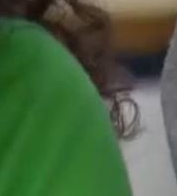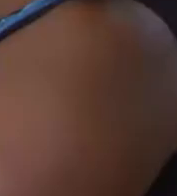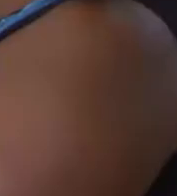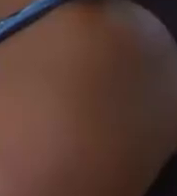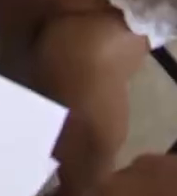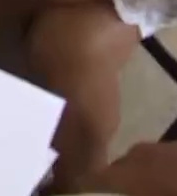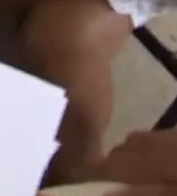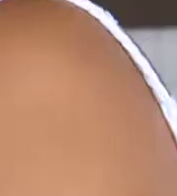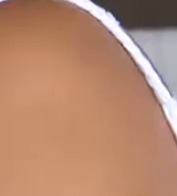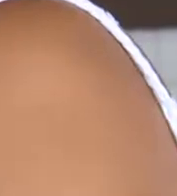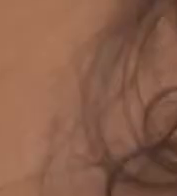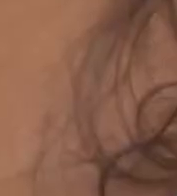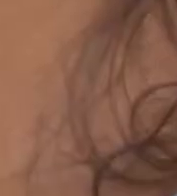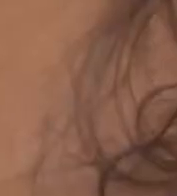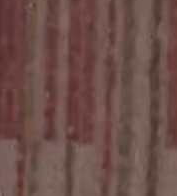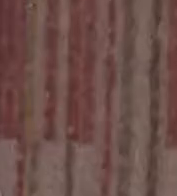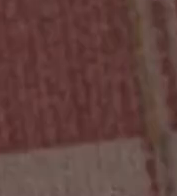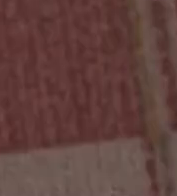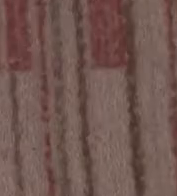The Digital Media Group a production of the U